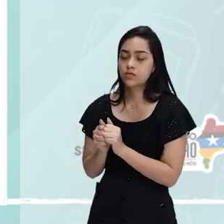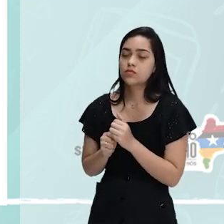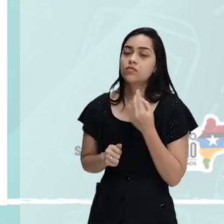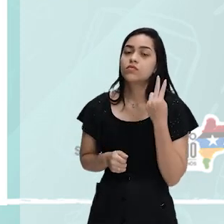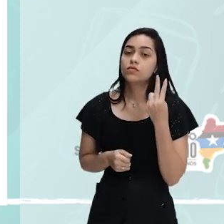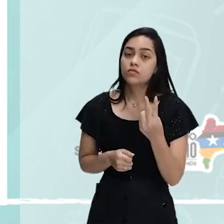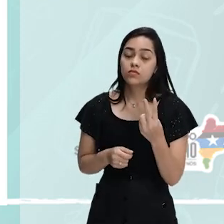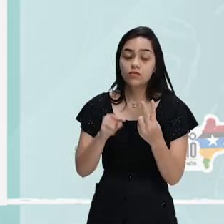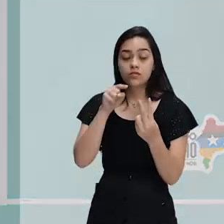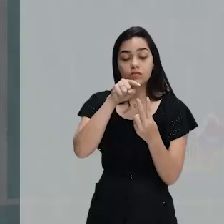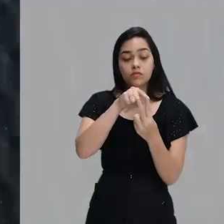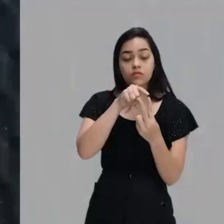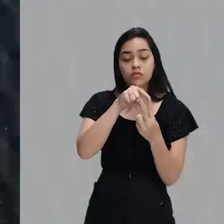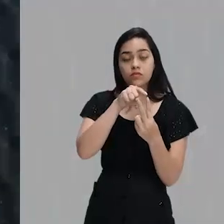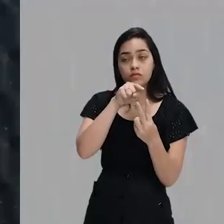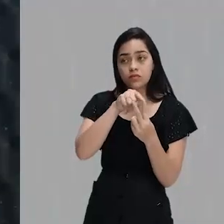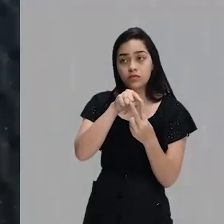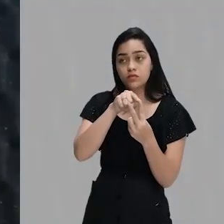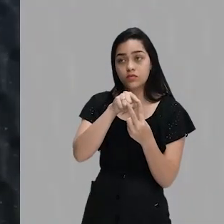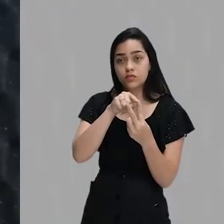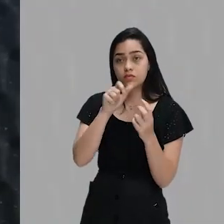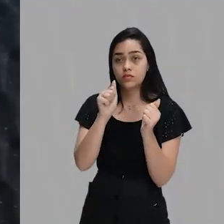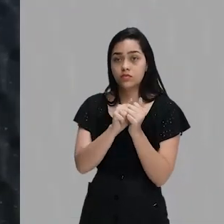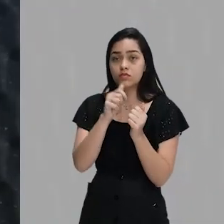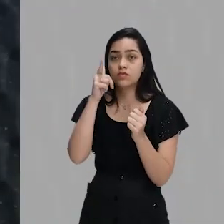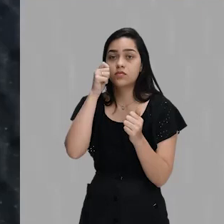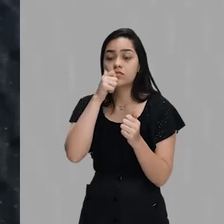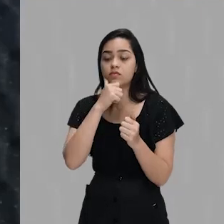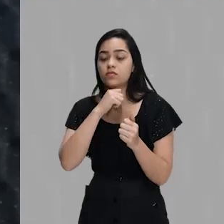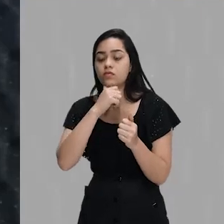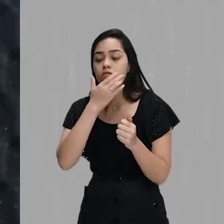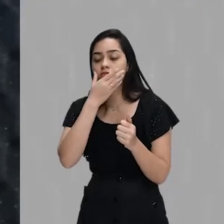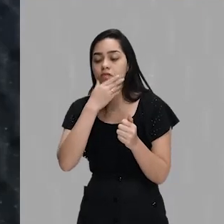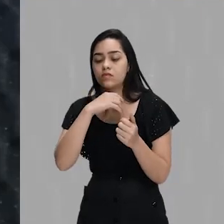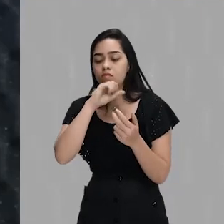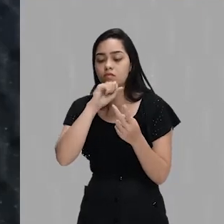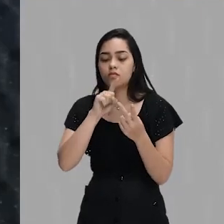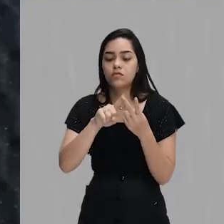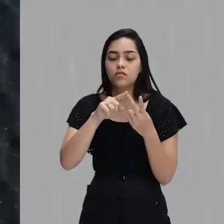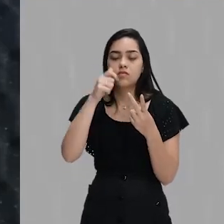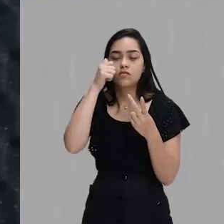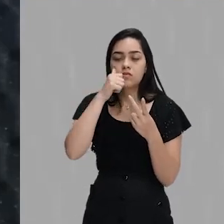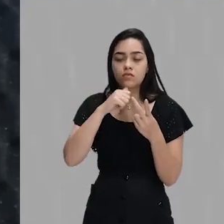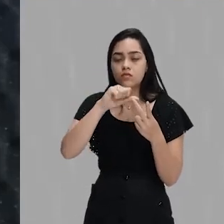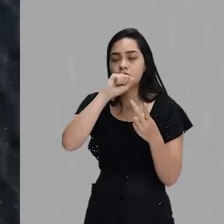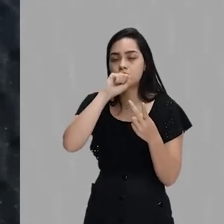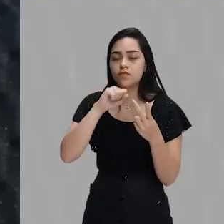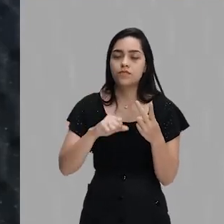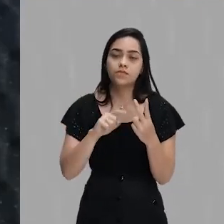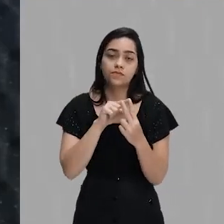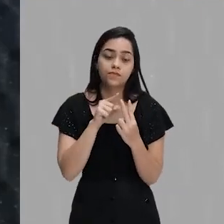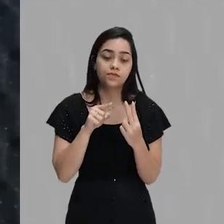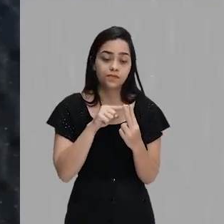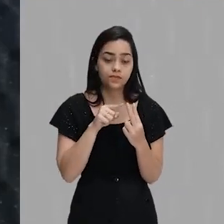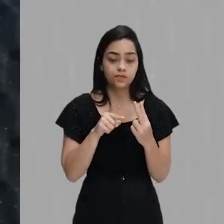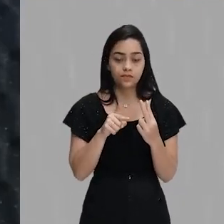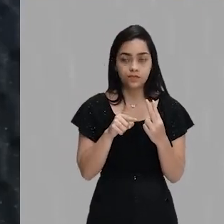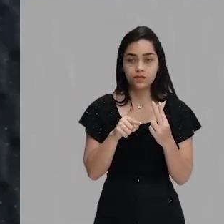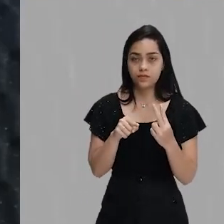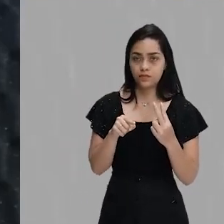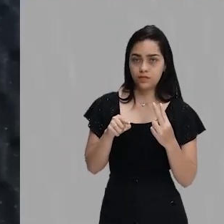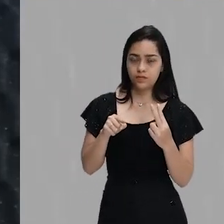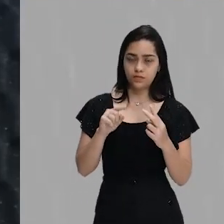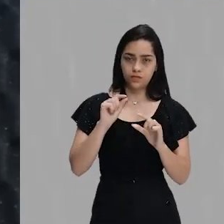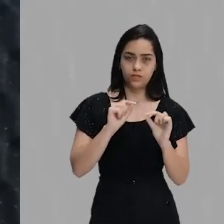cromossômicos. Um conjunto cromossômico que veio do pai e um conjunto cromossômico que veio da mãe. No